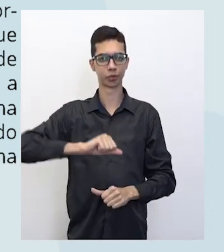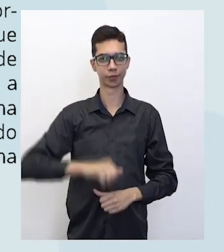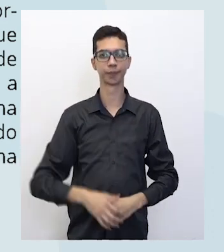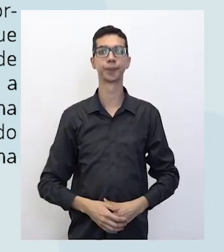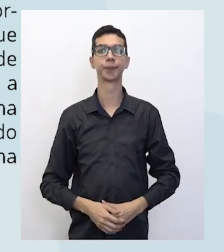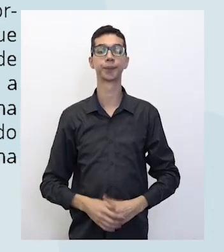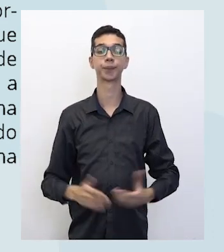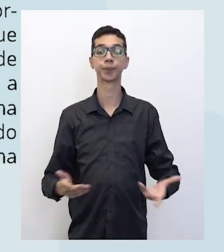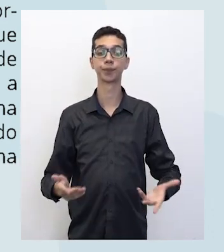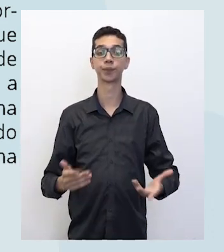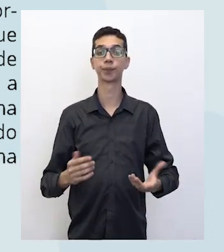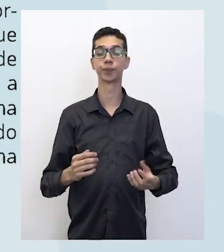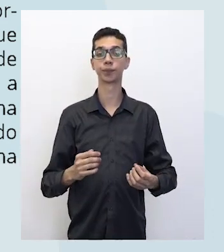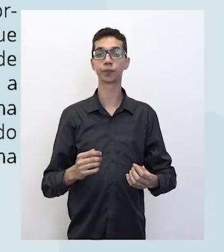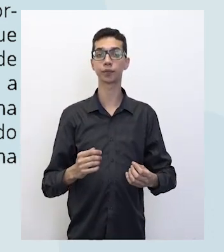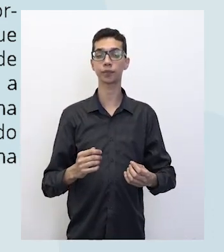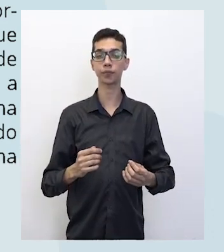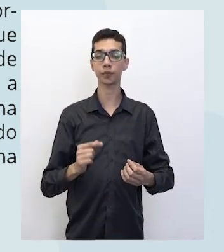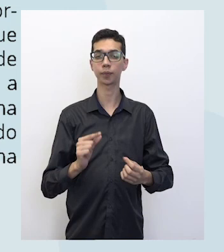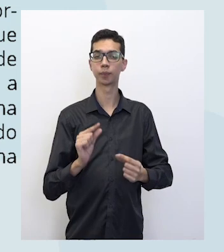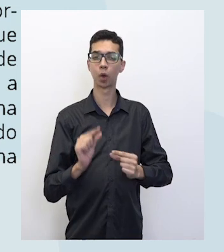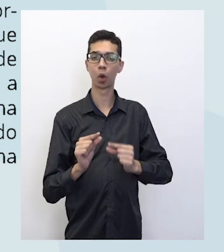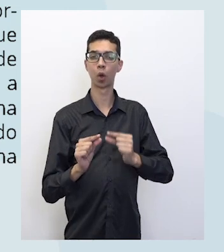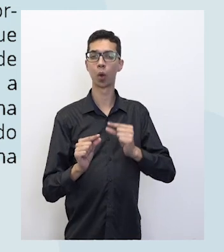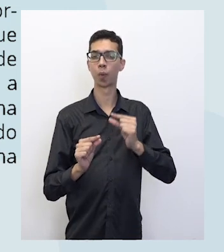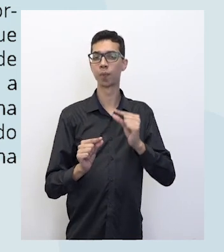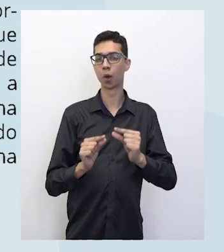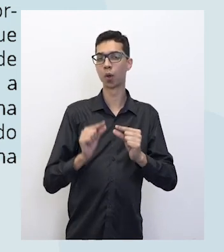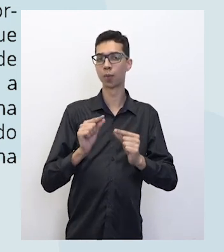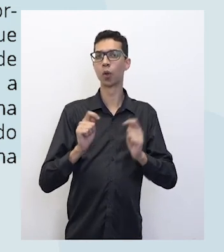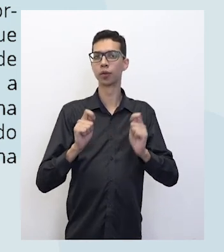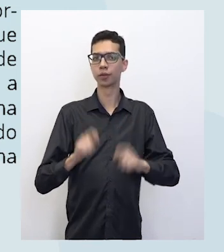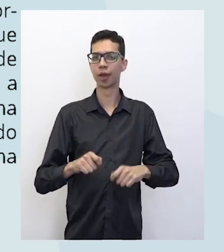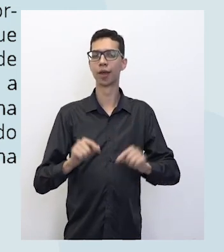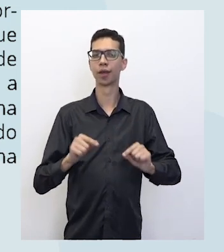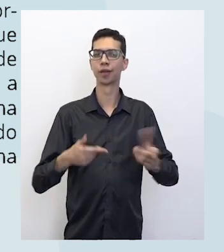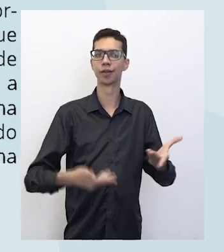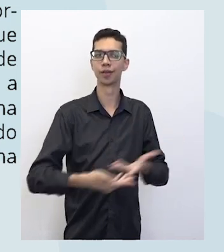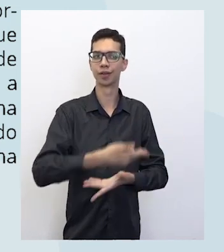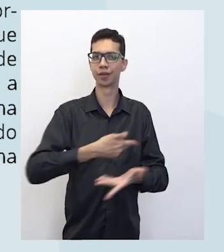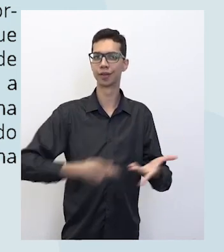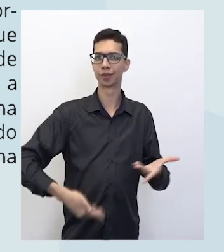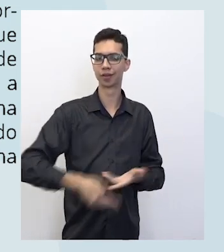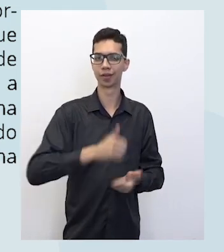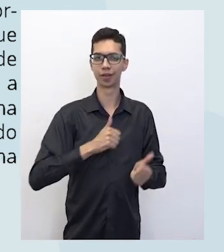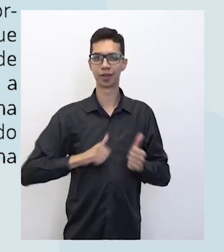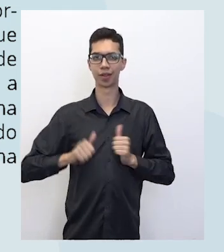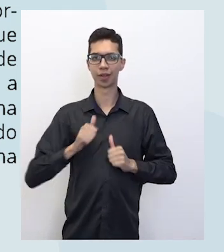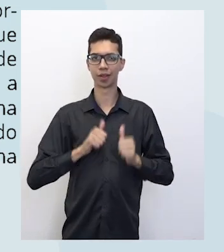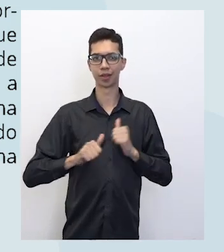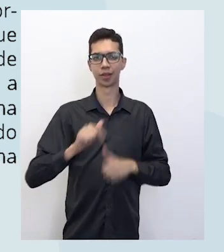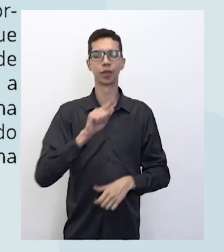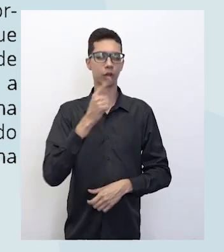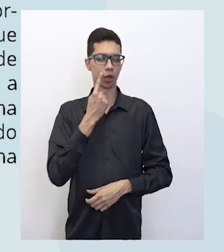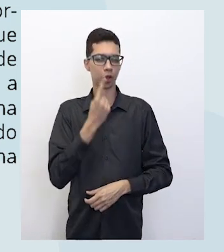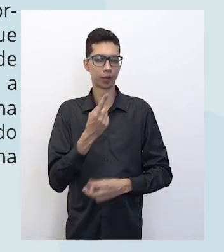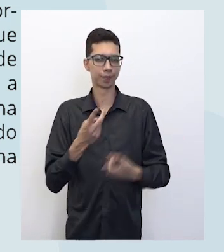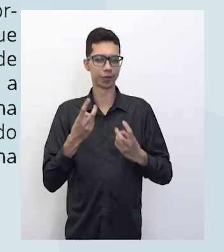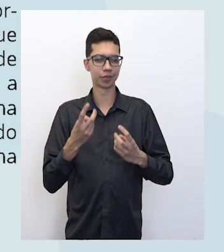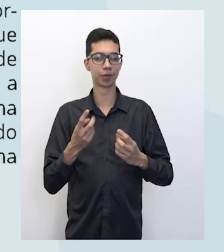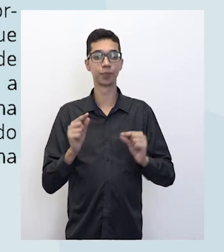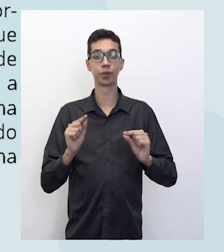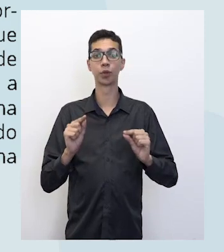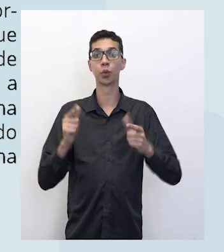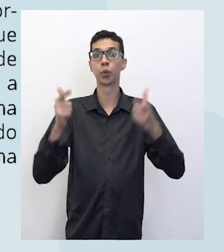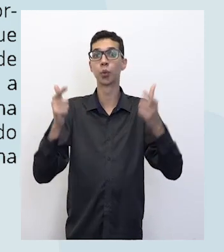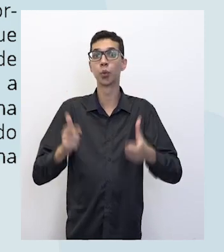o enredo vai sendo construído aos poucos, de forma colaborativa durante a ação. Ou seja, observe aí que a intervenção cênica, ela já é uma forma, né,